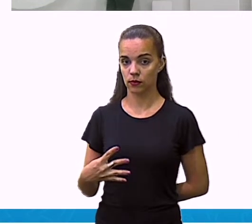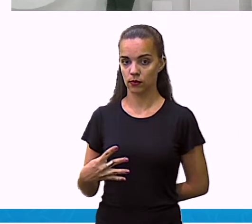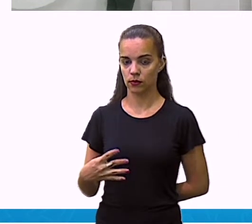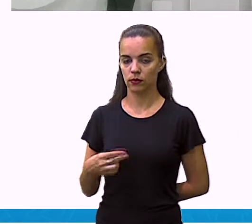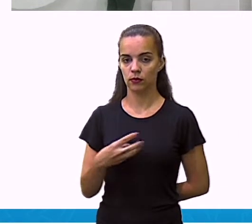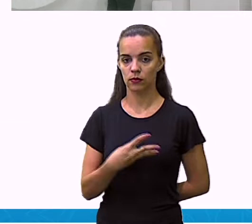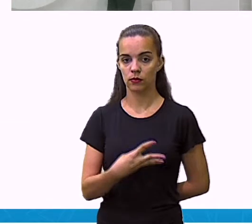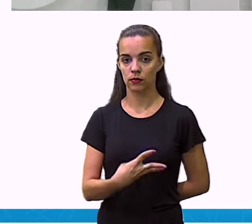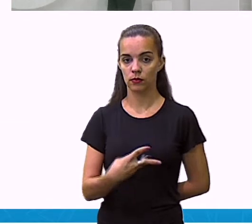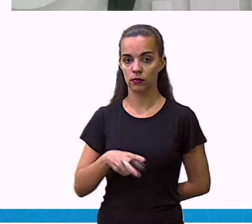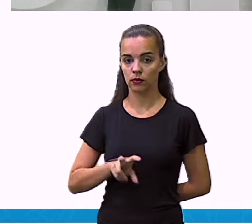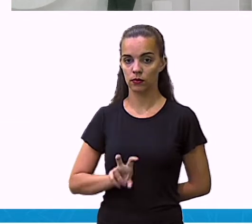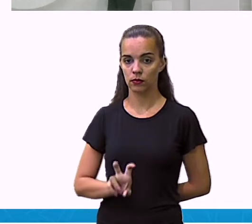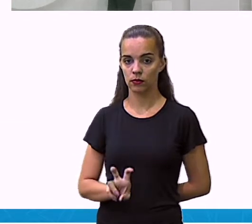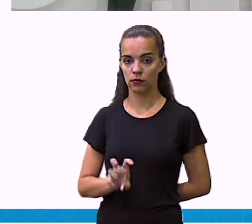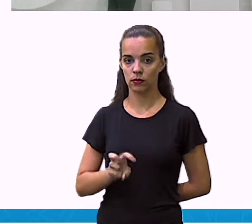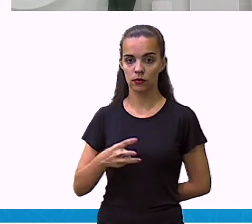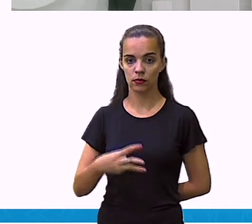35,